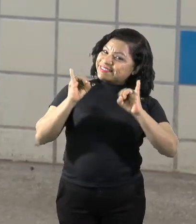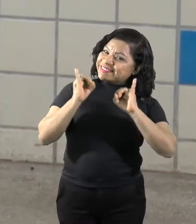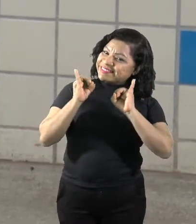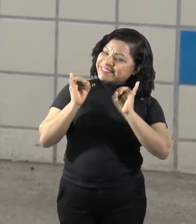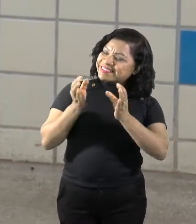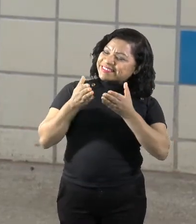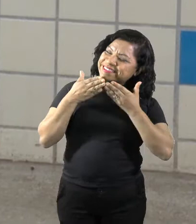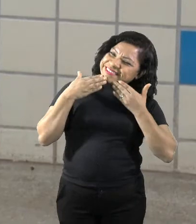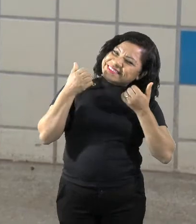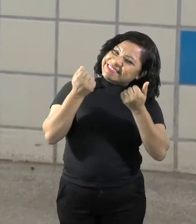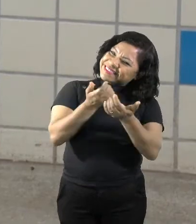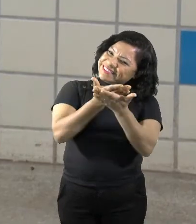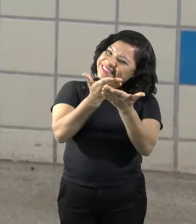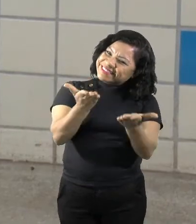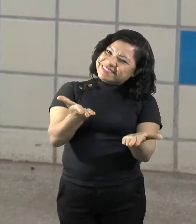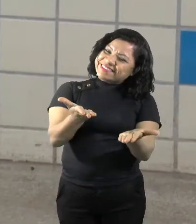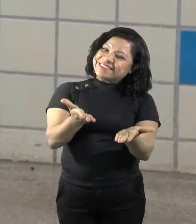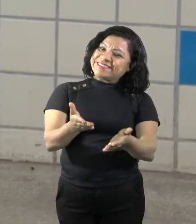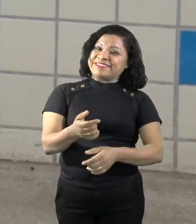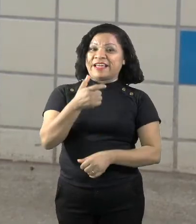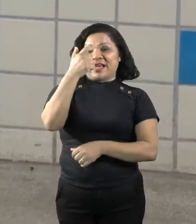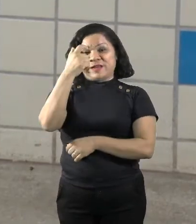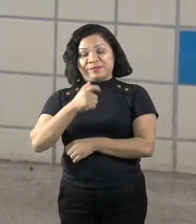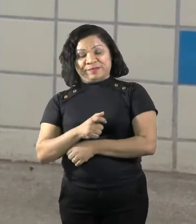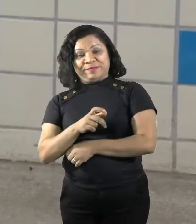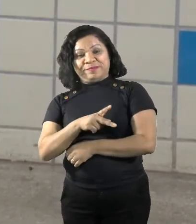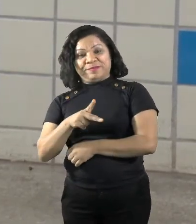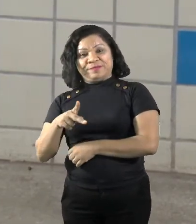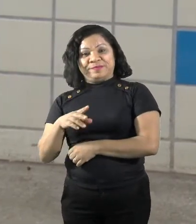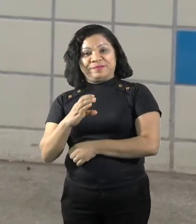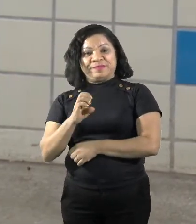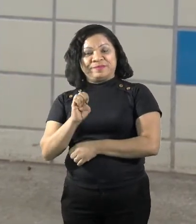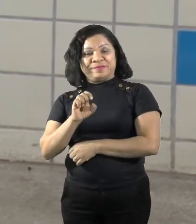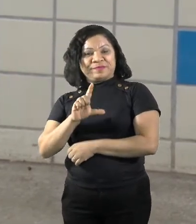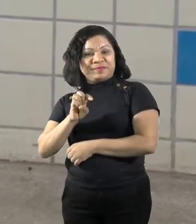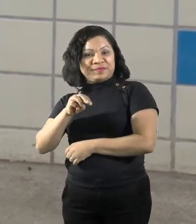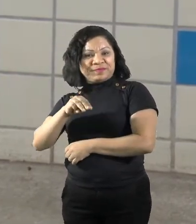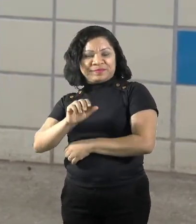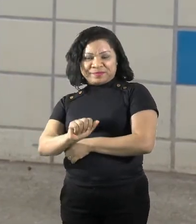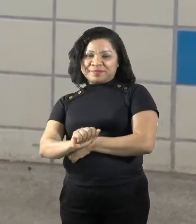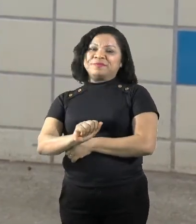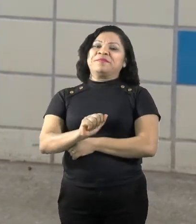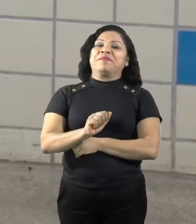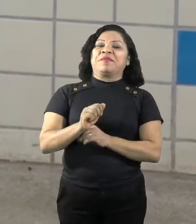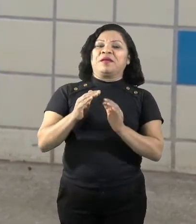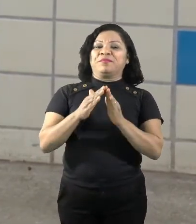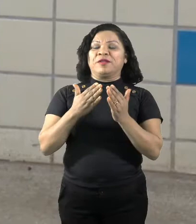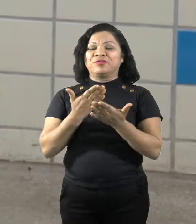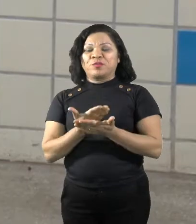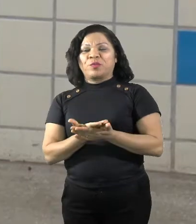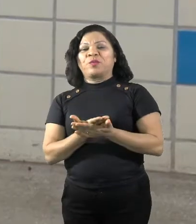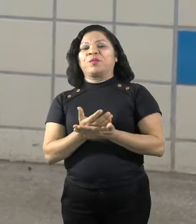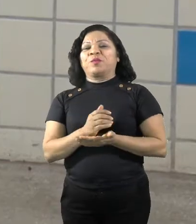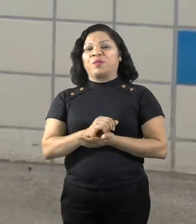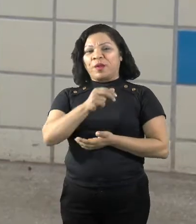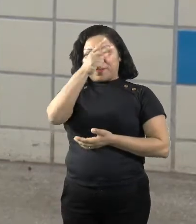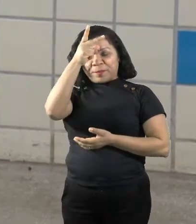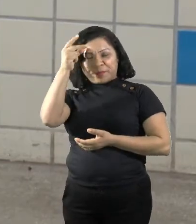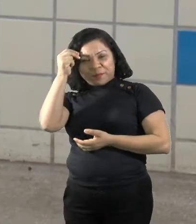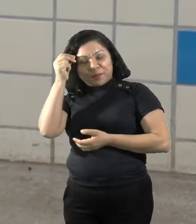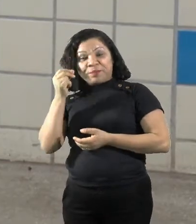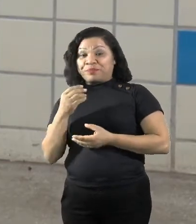bem com vocês? Sou professora Selma, do CIMEI Ciranda Cirandinha. Estou aqui hoje